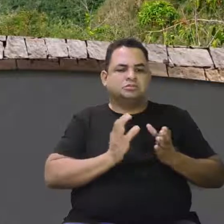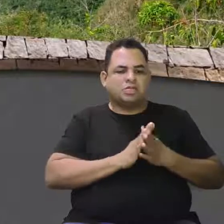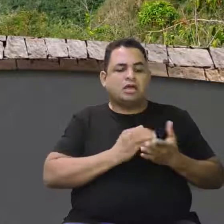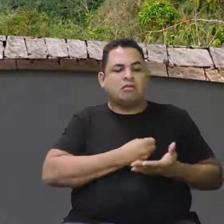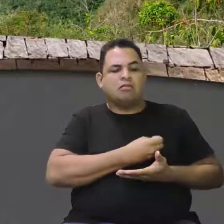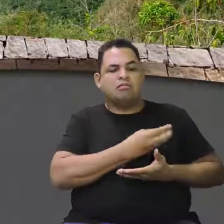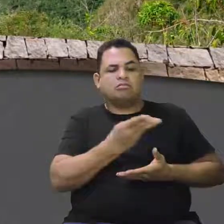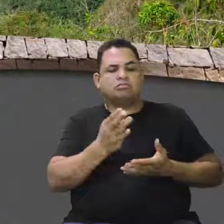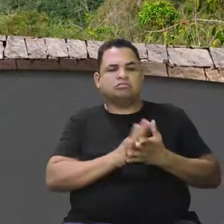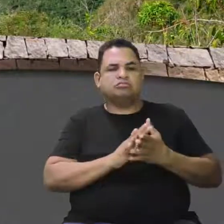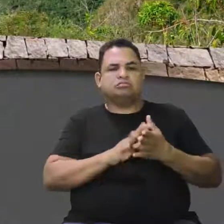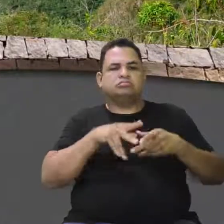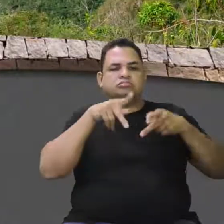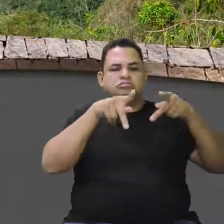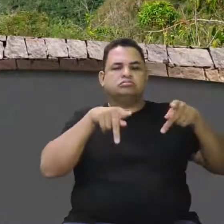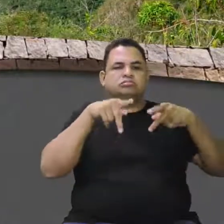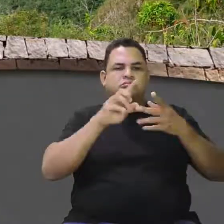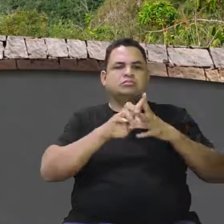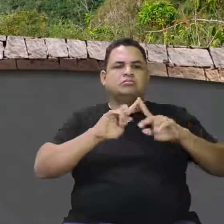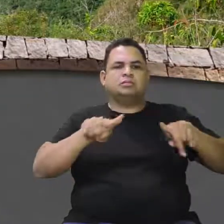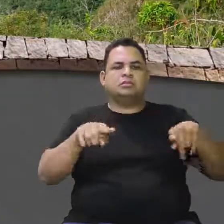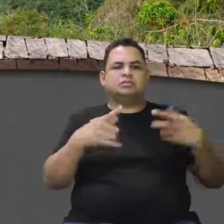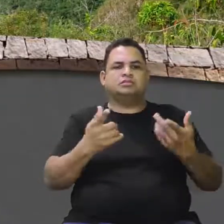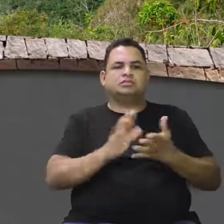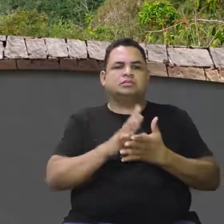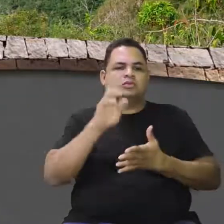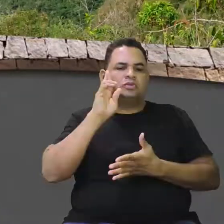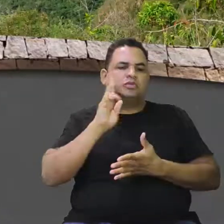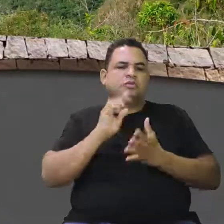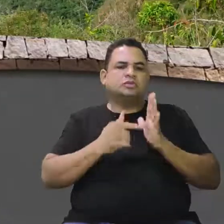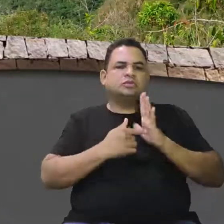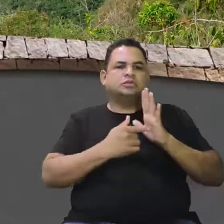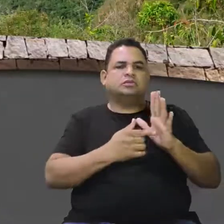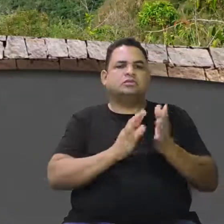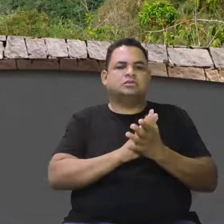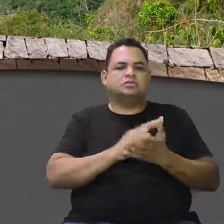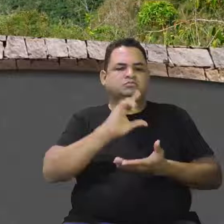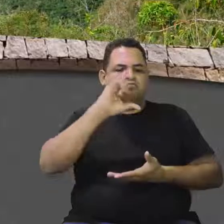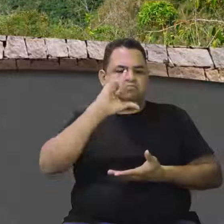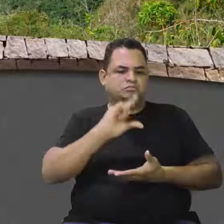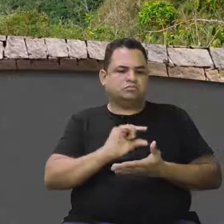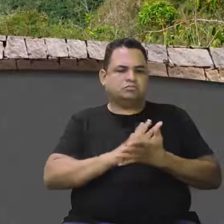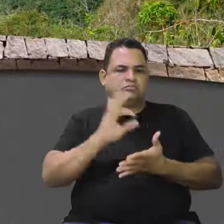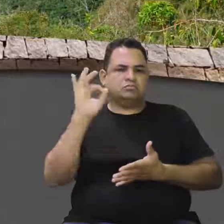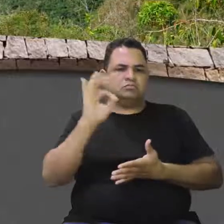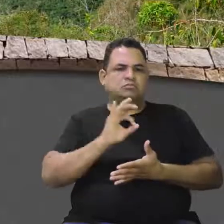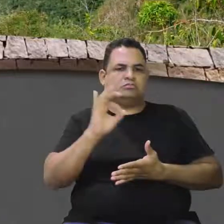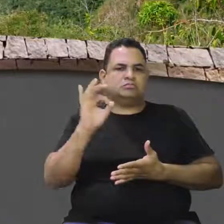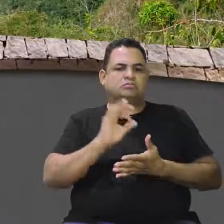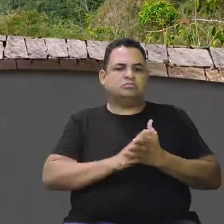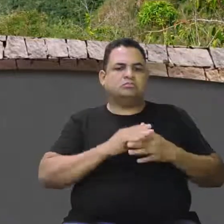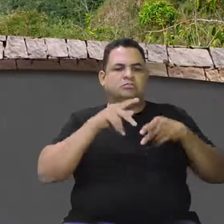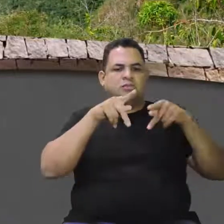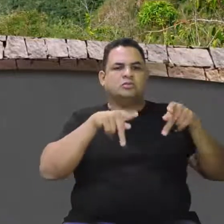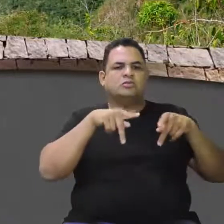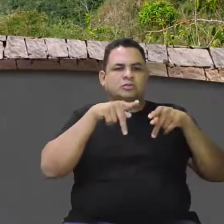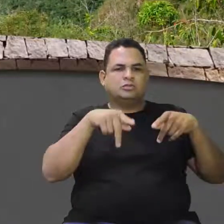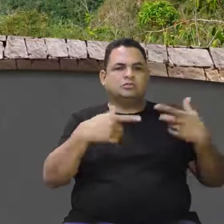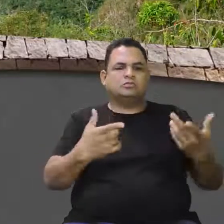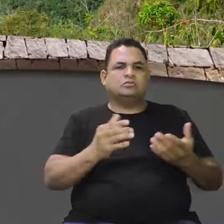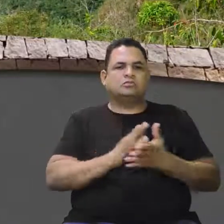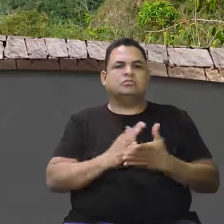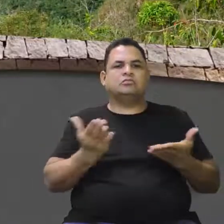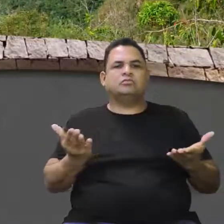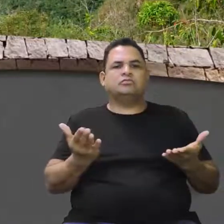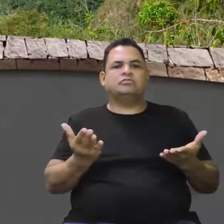concentração populacional, mas mesmo assim Rondônia apresenta aí uma baixa taxa de densidade demográfica,